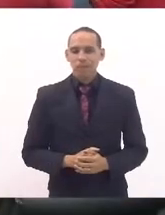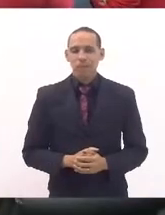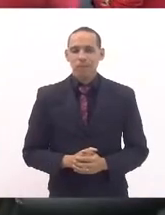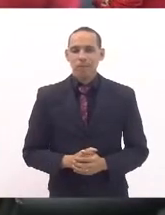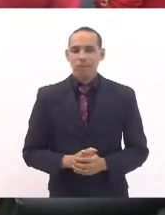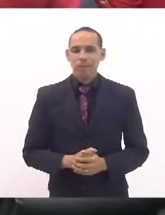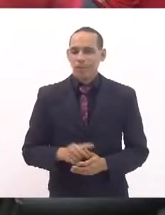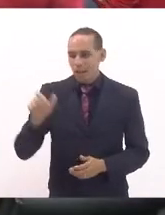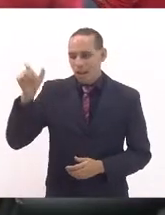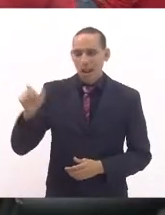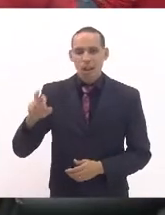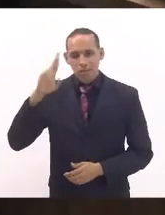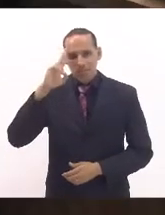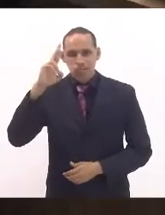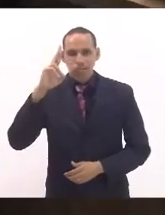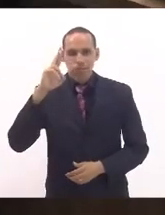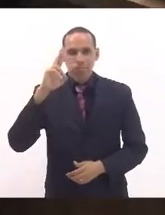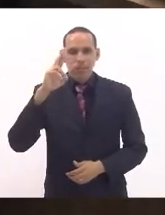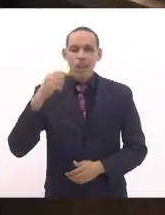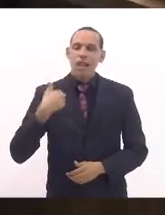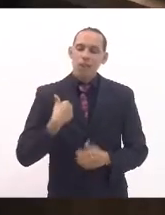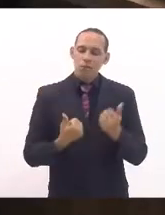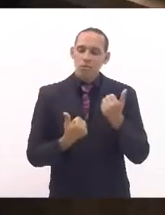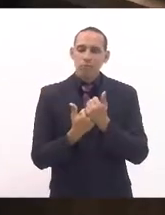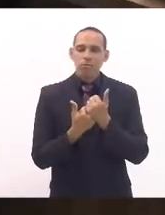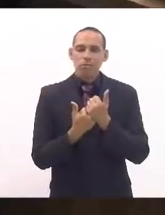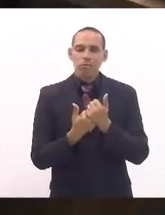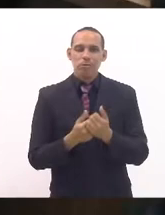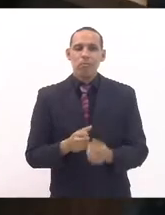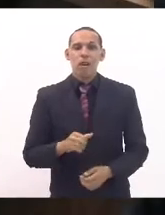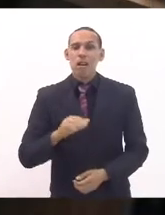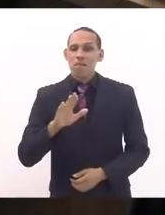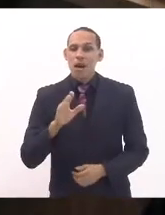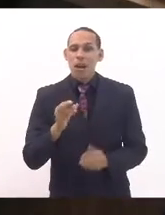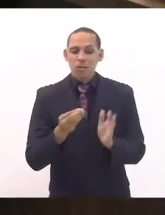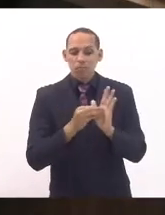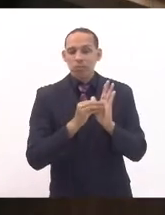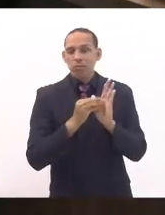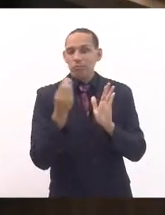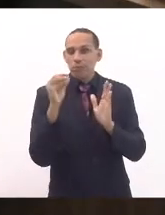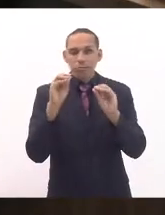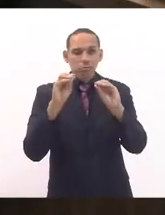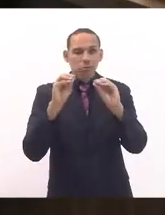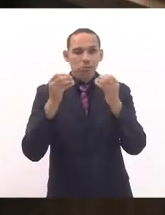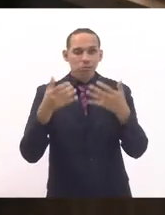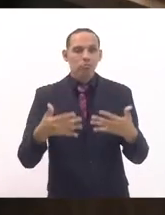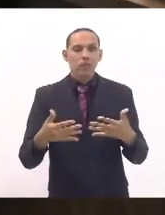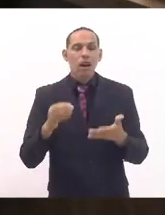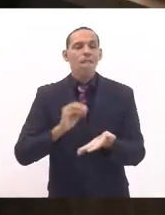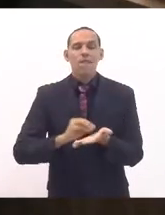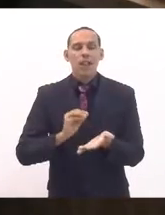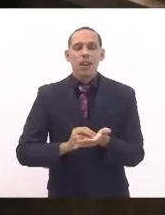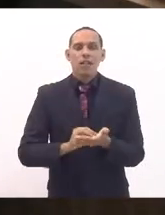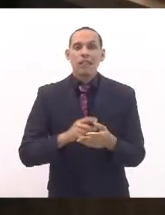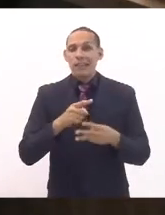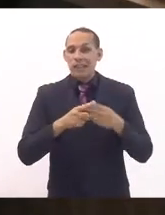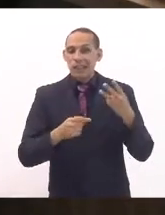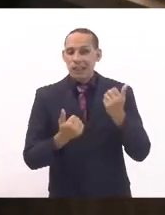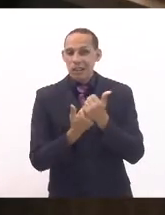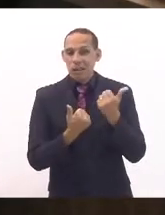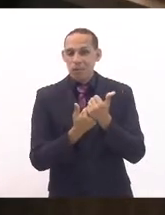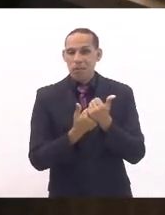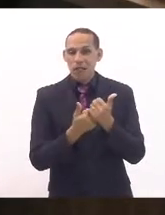como titular, indicou meu nome como suplente. Só que na publicação não saiu. Como só tem 3 suplentes indicados até